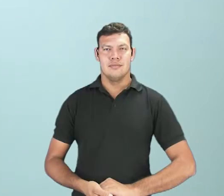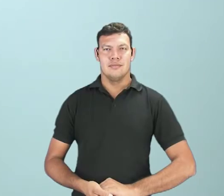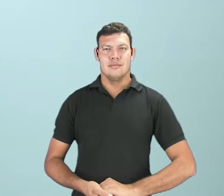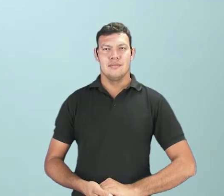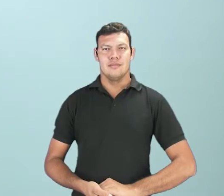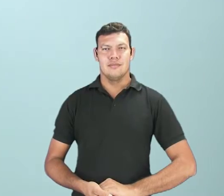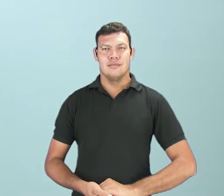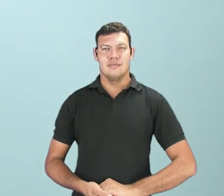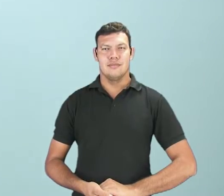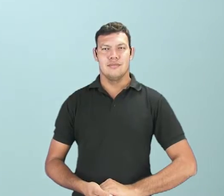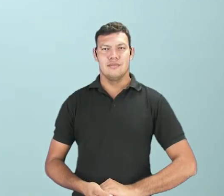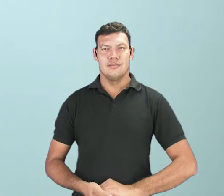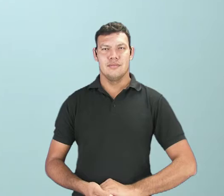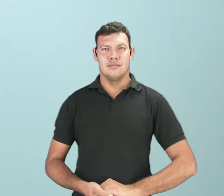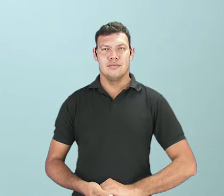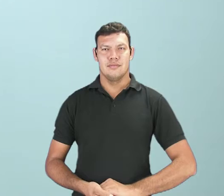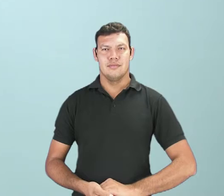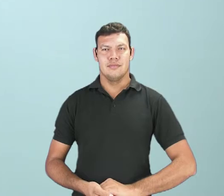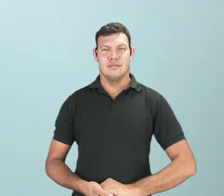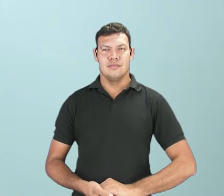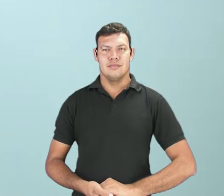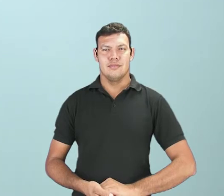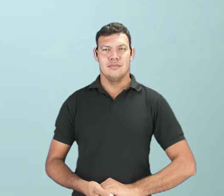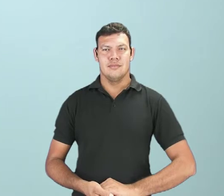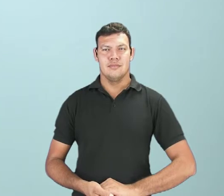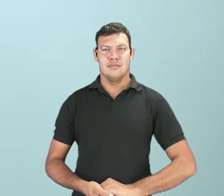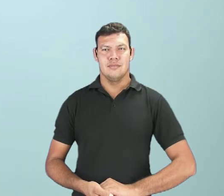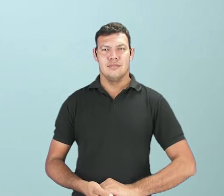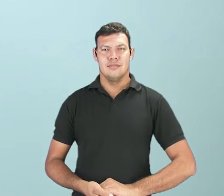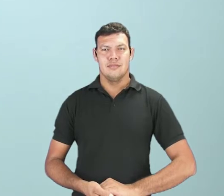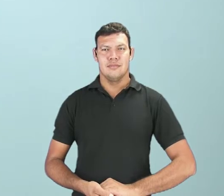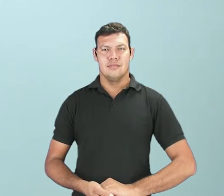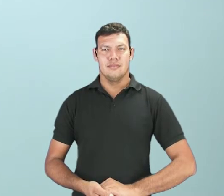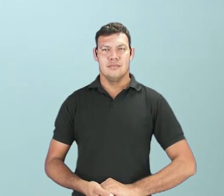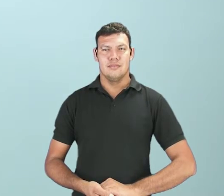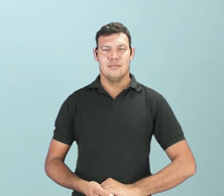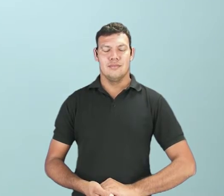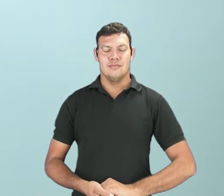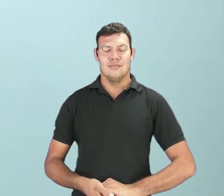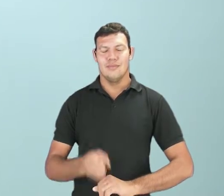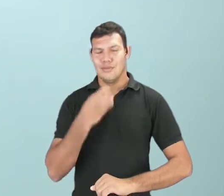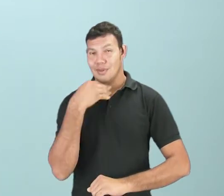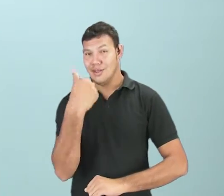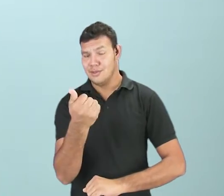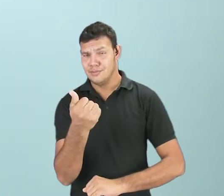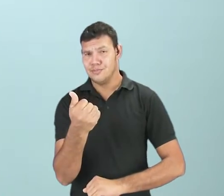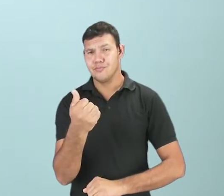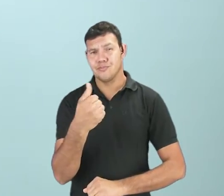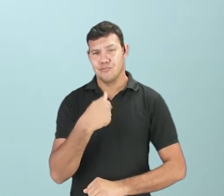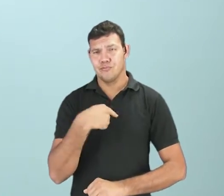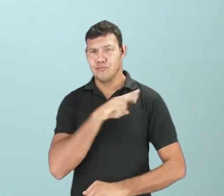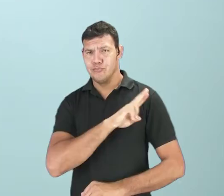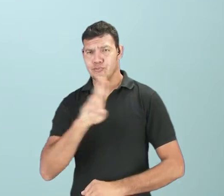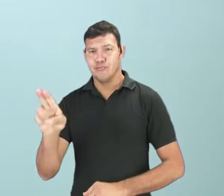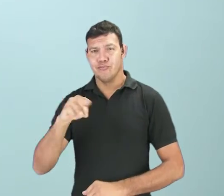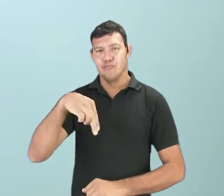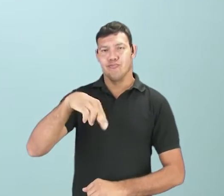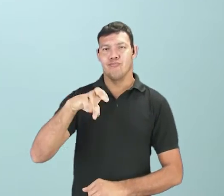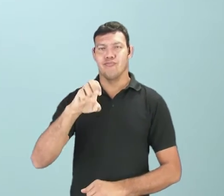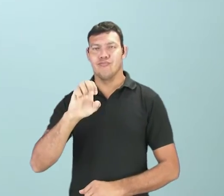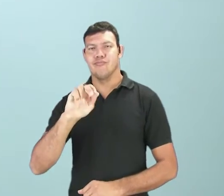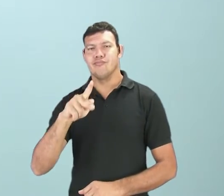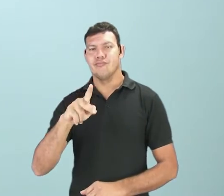Hey guys, how you doing? This is Nephi again with another English class for you. Tudo bem, pessoal? Meu nome é Nef. Nós vamos a mais uma aula de inglês